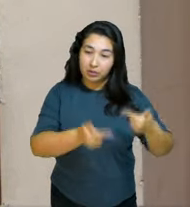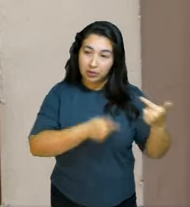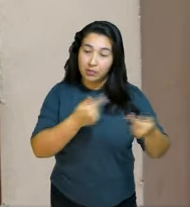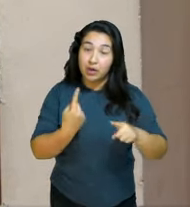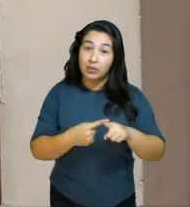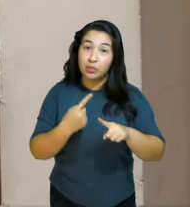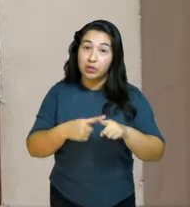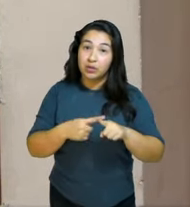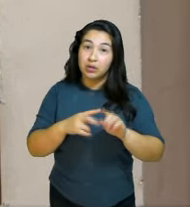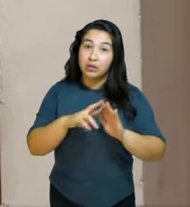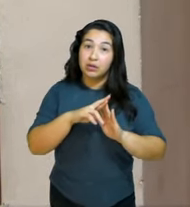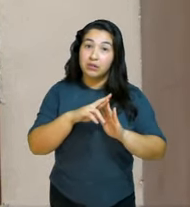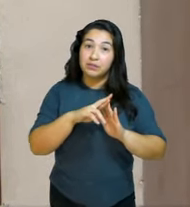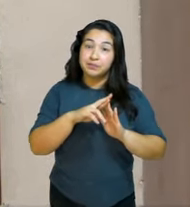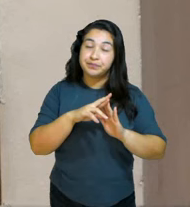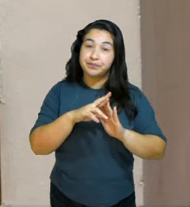resolução